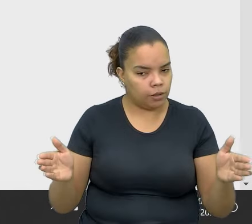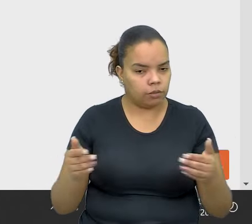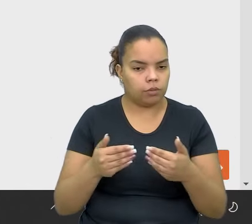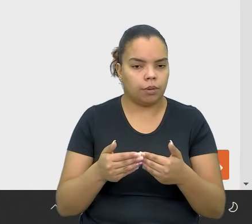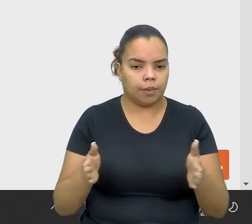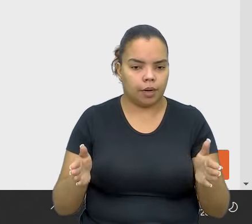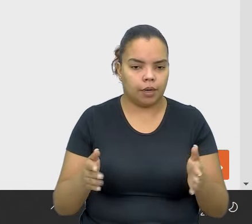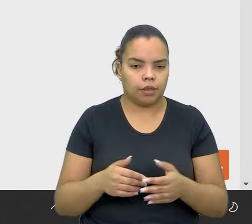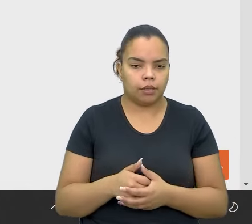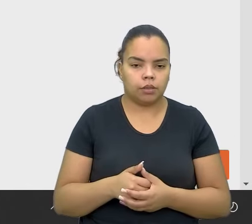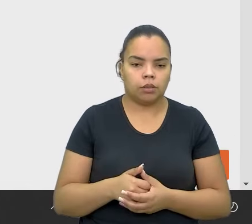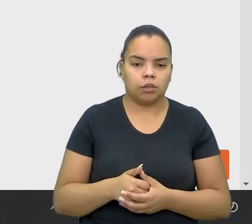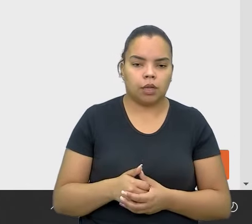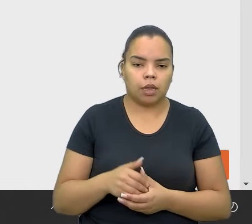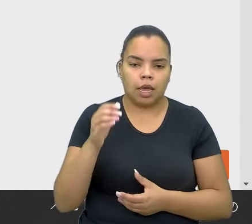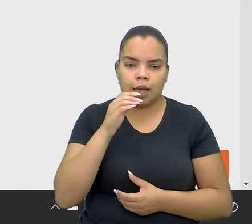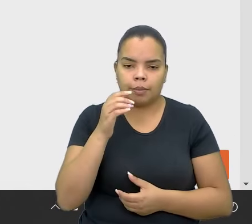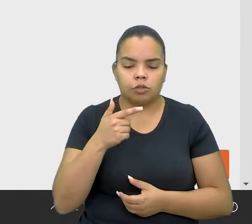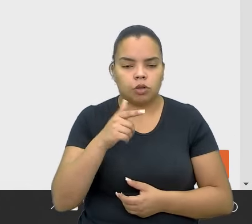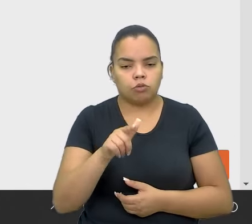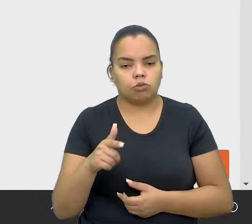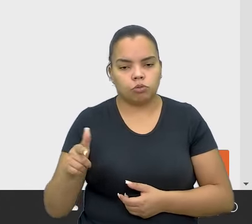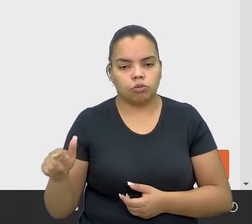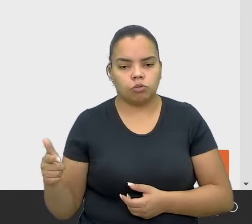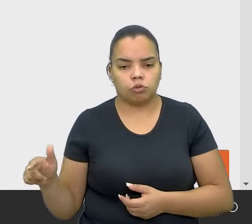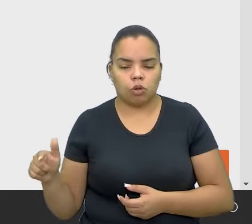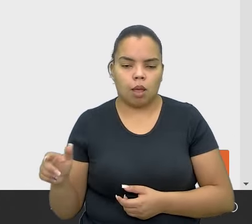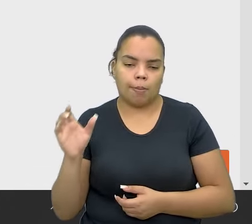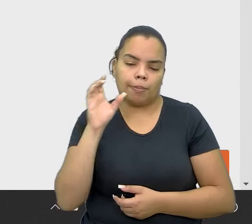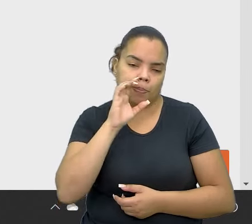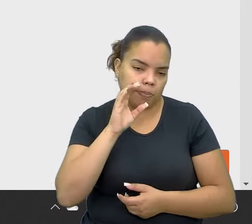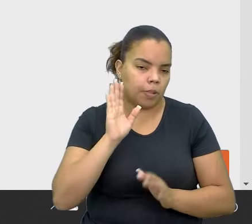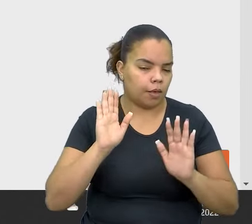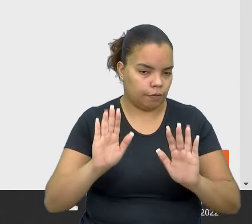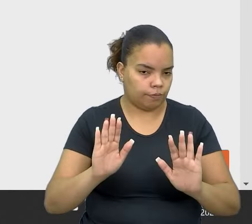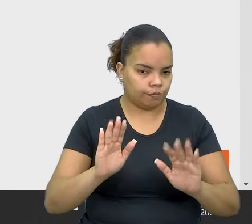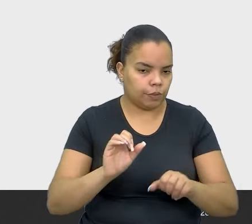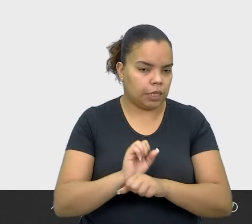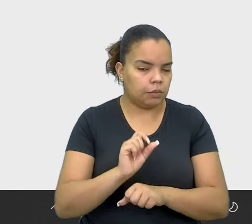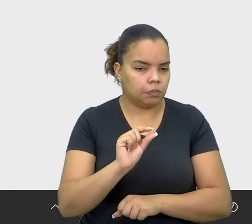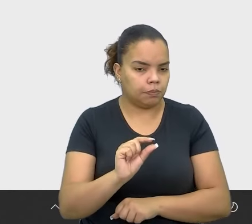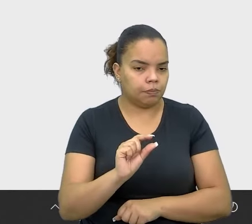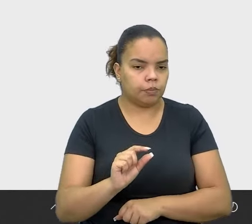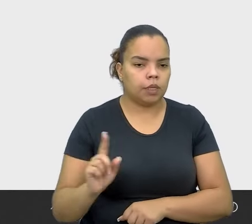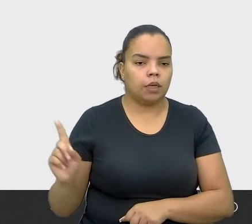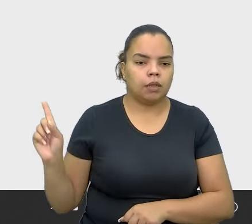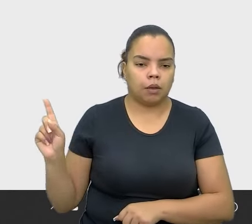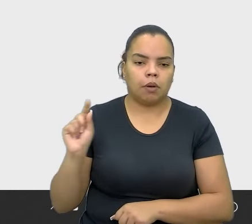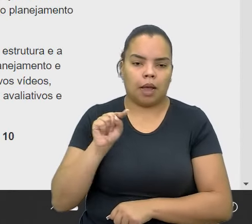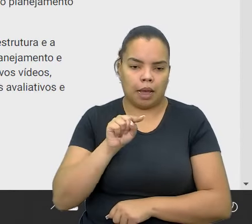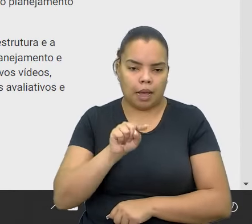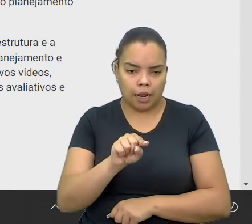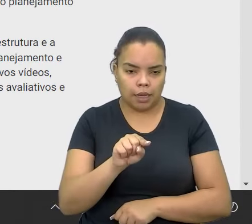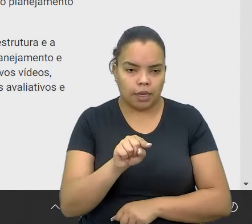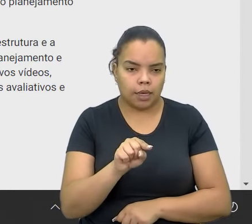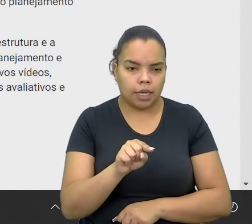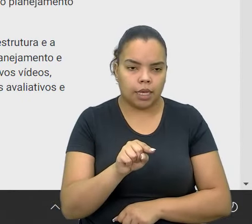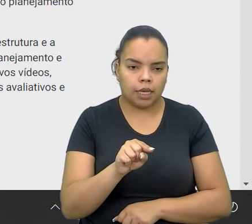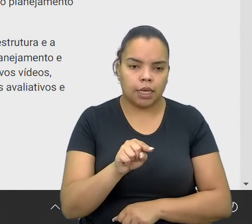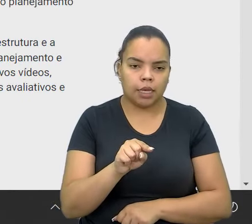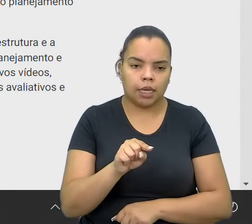Em breve a gente vai ter aí de todos os outros, das outras unidades curriculares. Então a gente clica aqui e o site vai